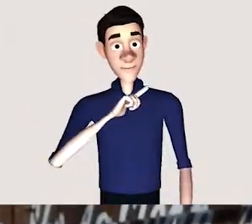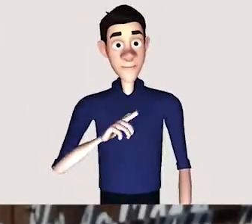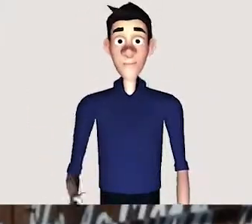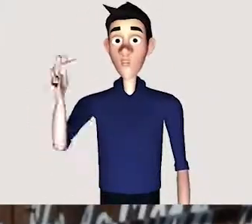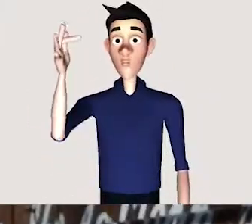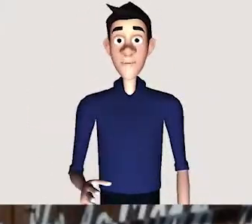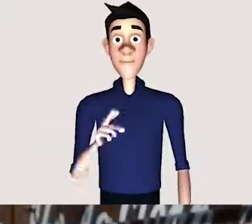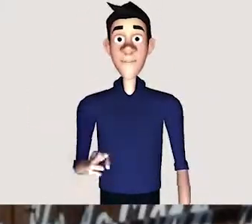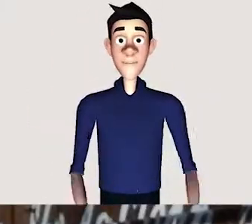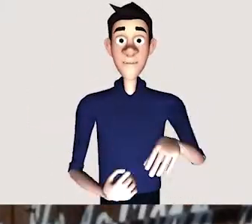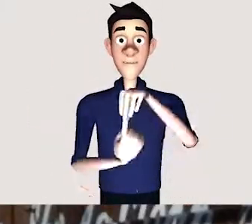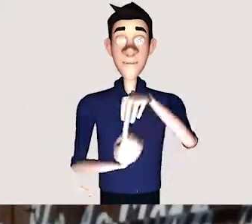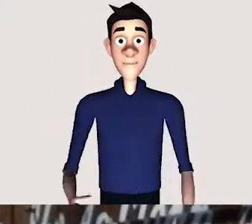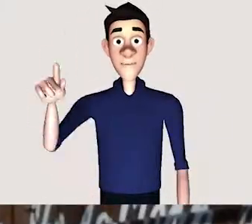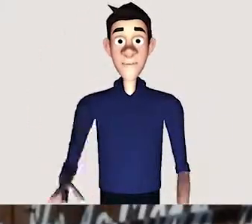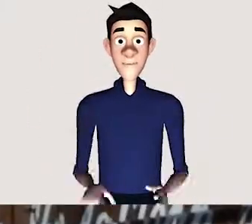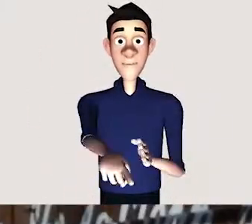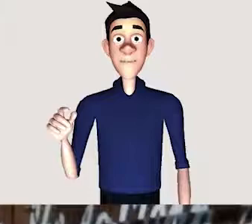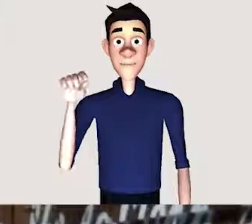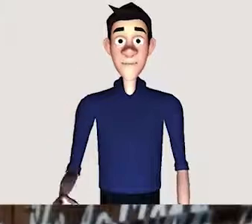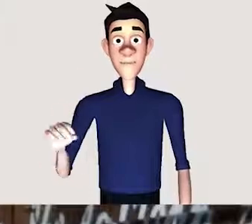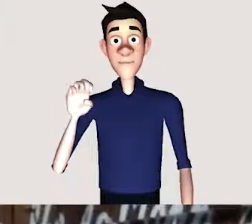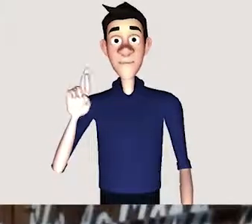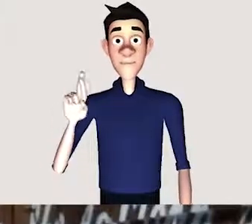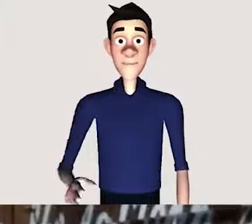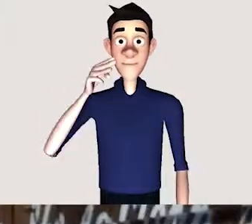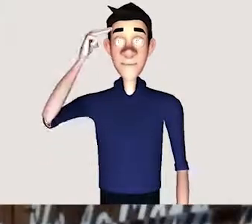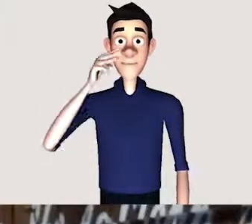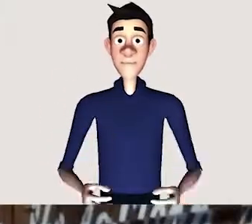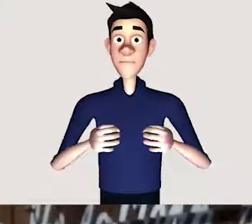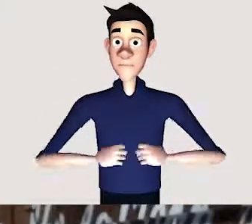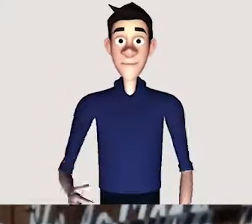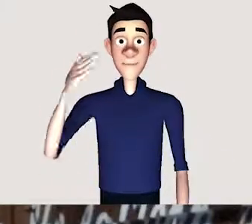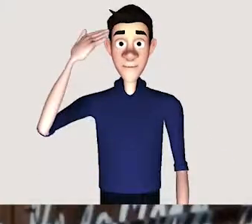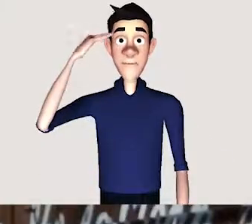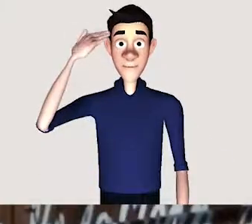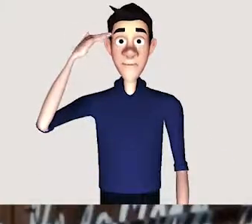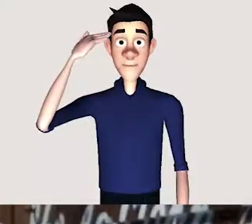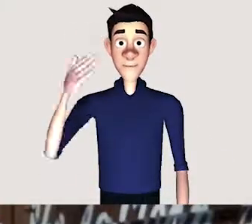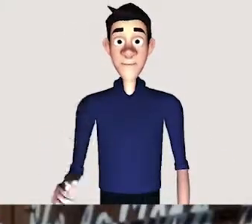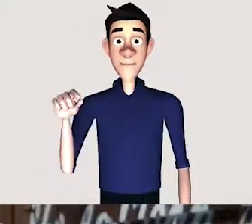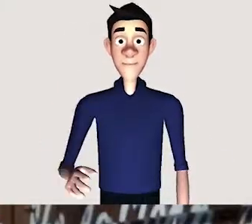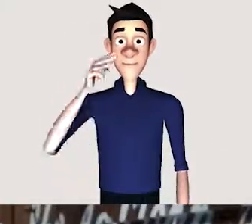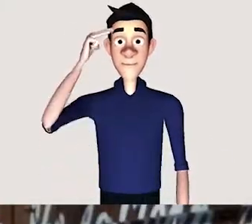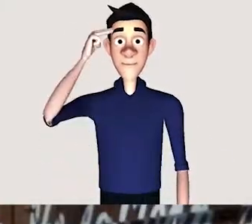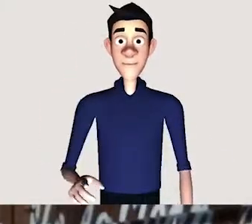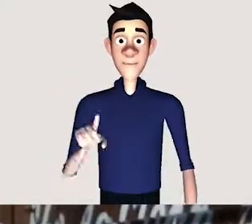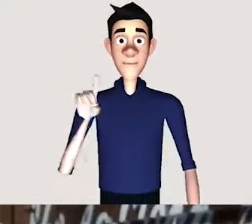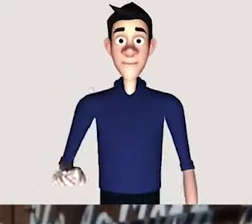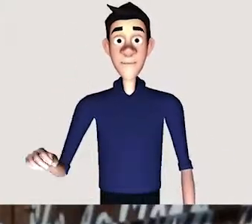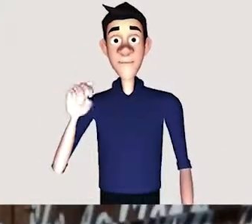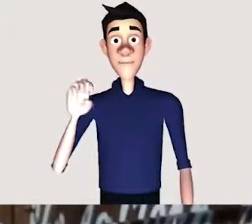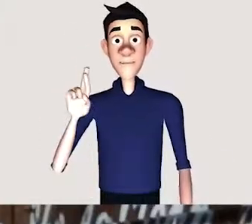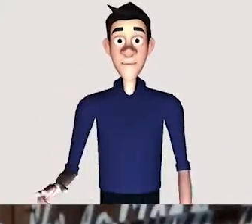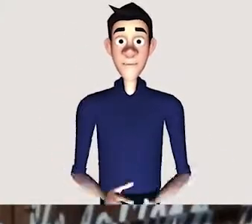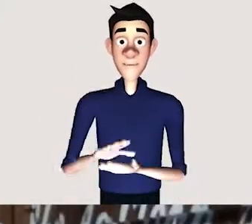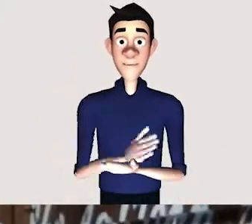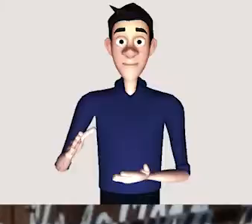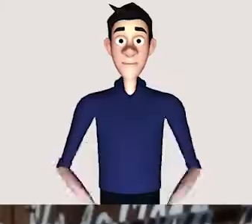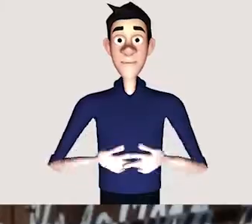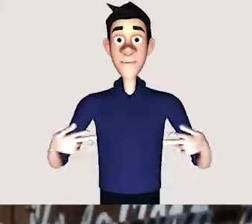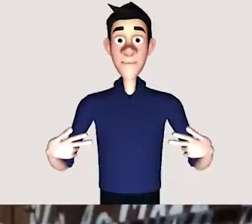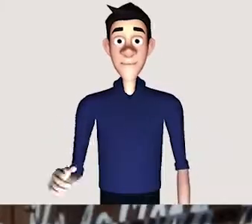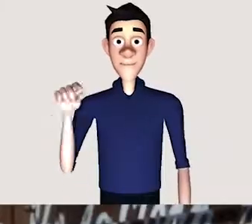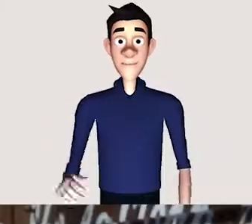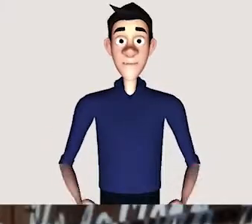memória. Poderíamos compreender que a memória não é alguma coisa que esteja no passado, ainda